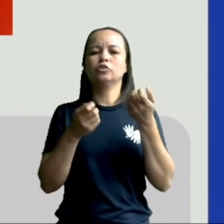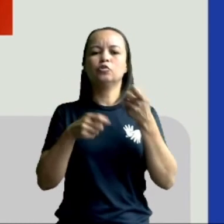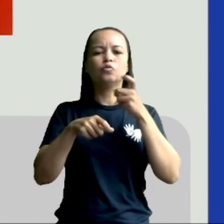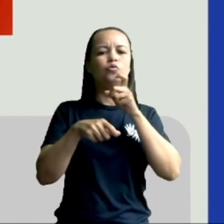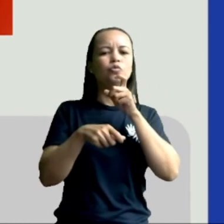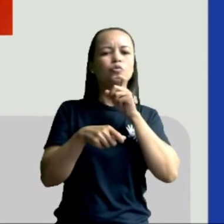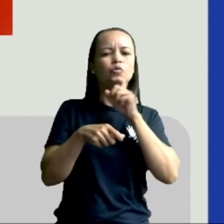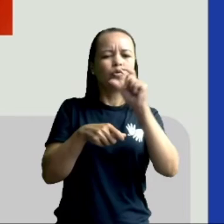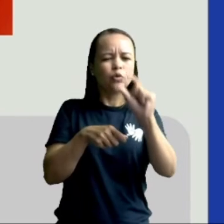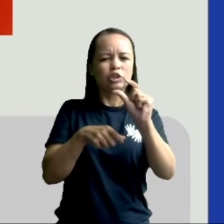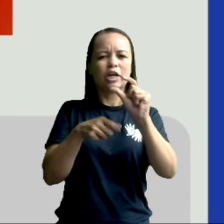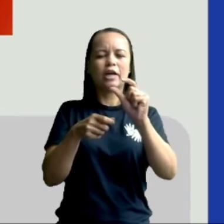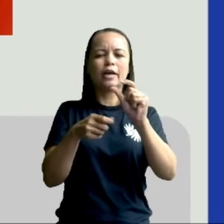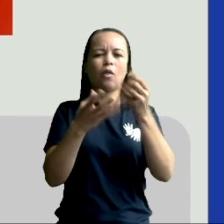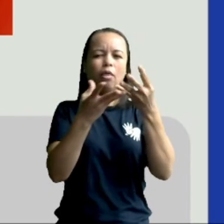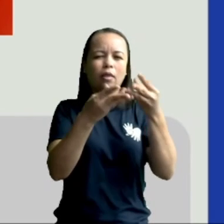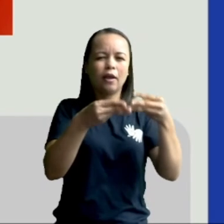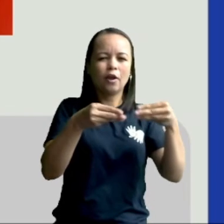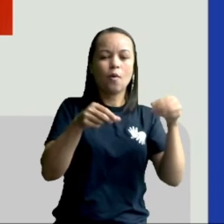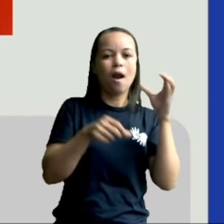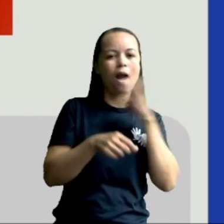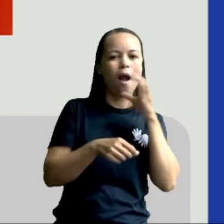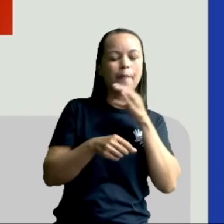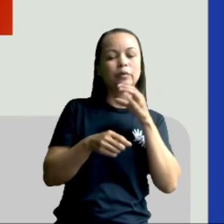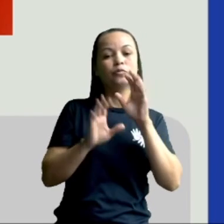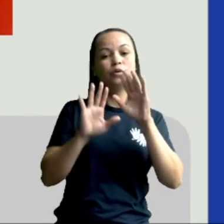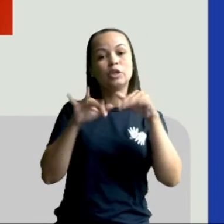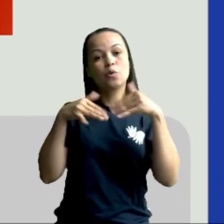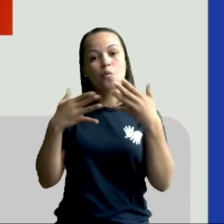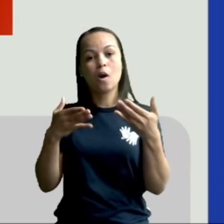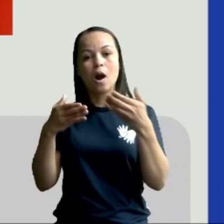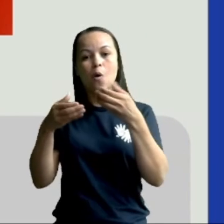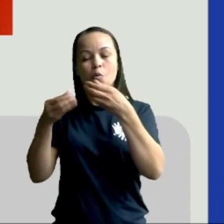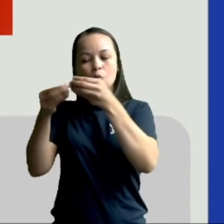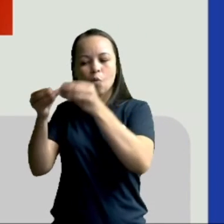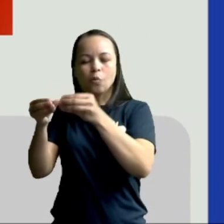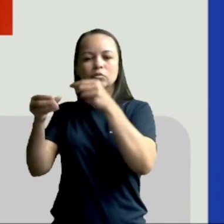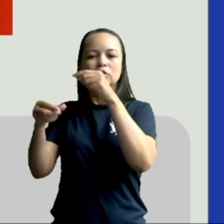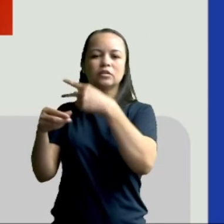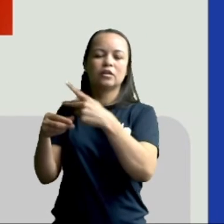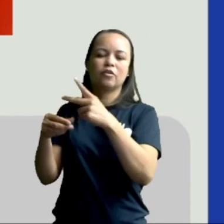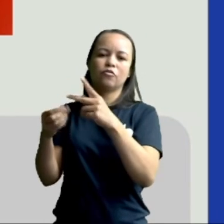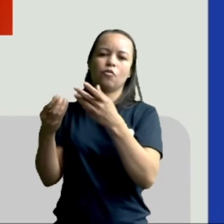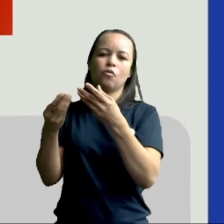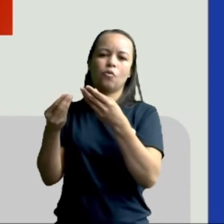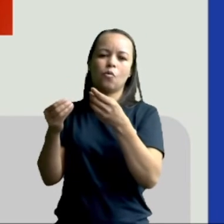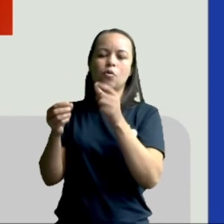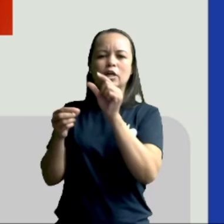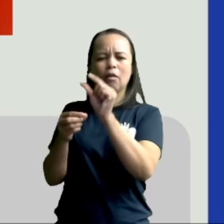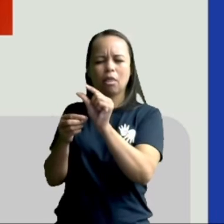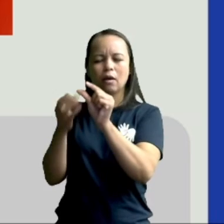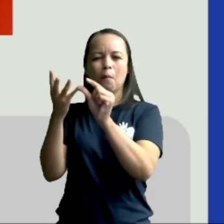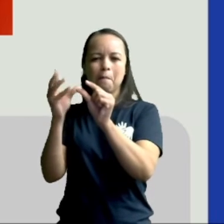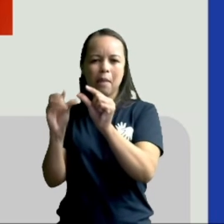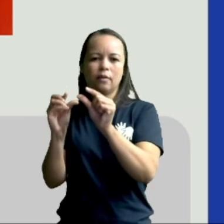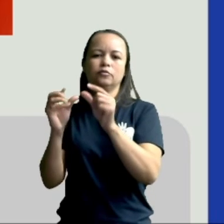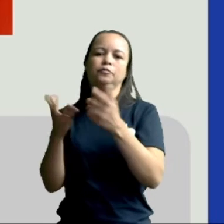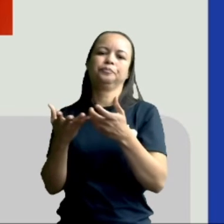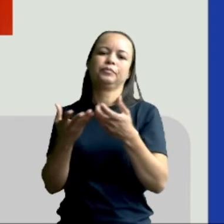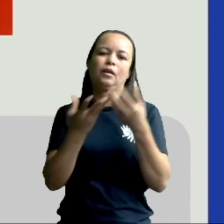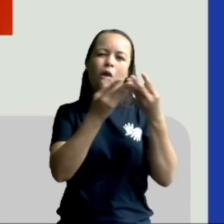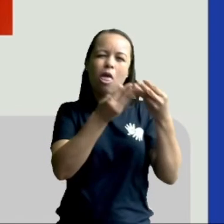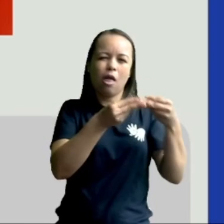rápido e qual o que conservou o gelo, em cubo, que houve menos derretimento, tá